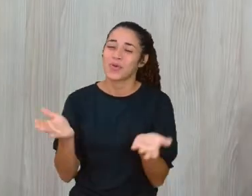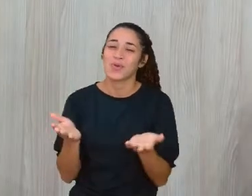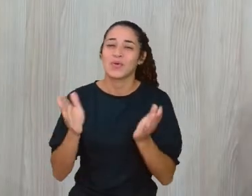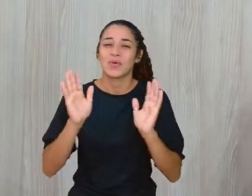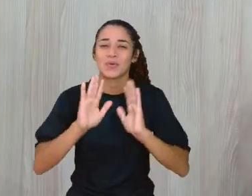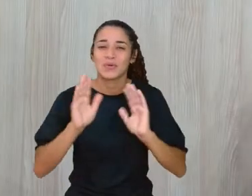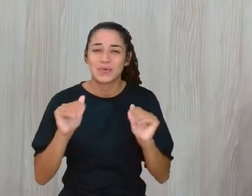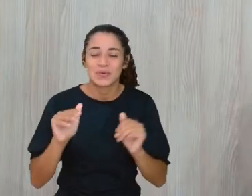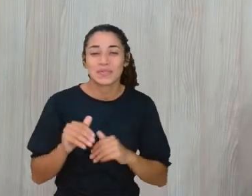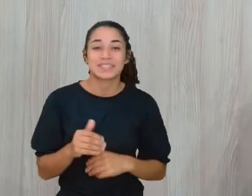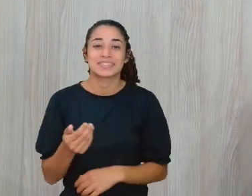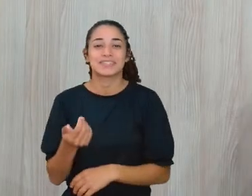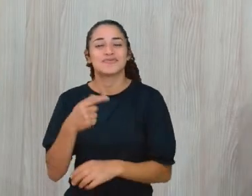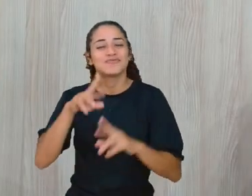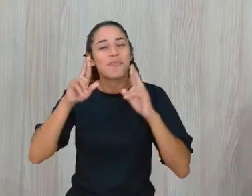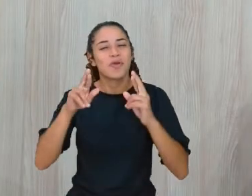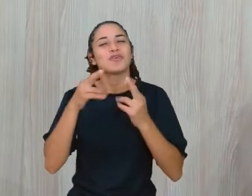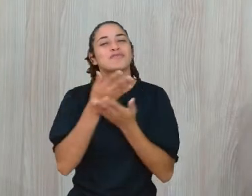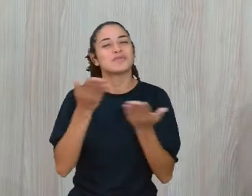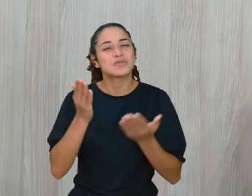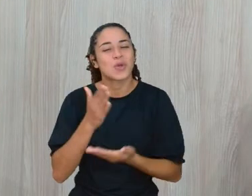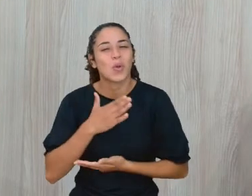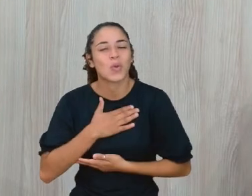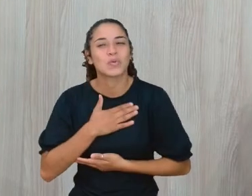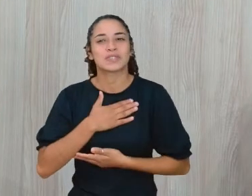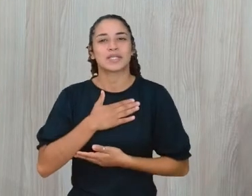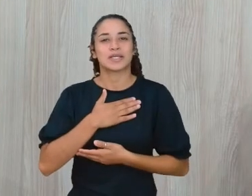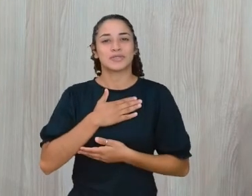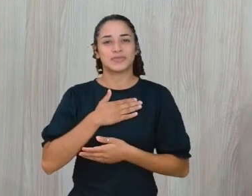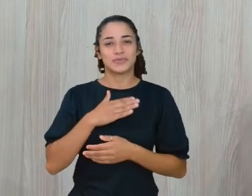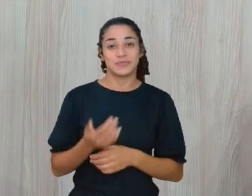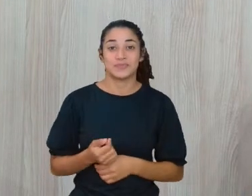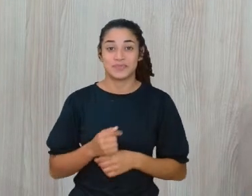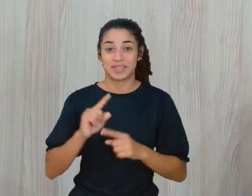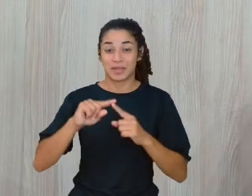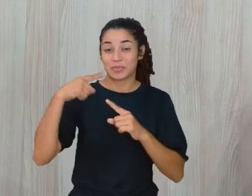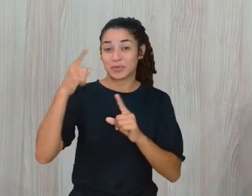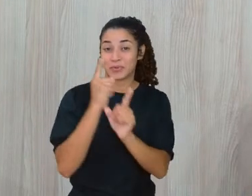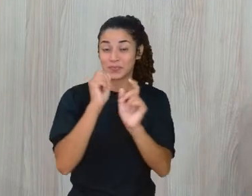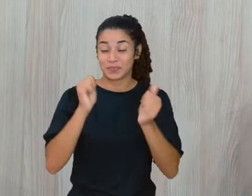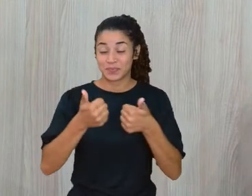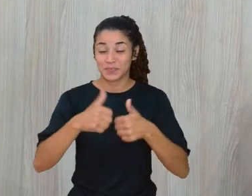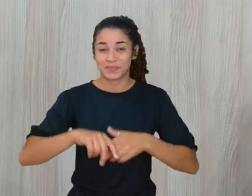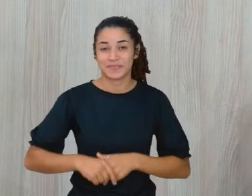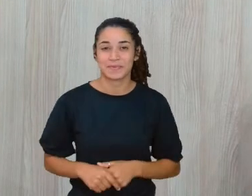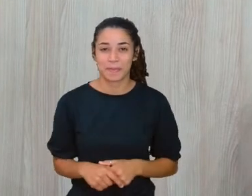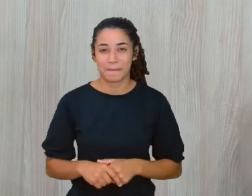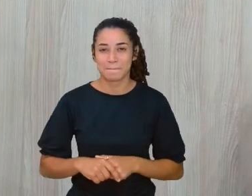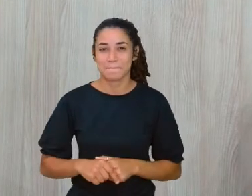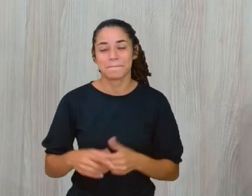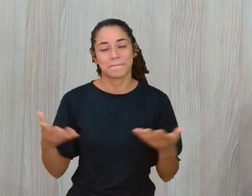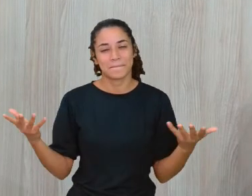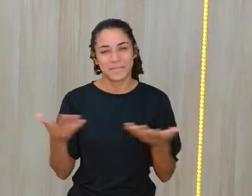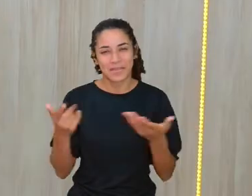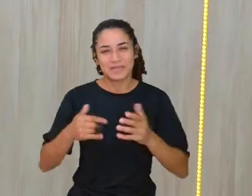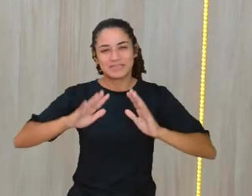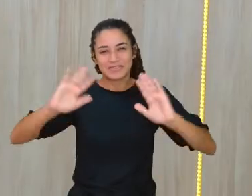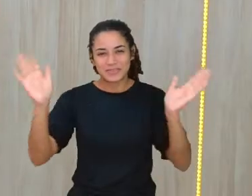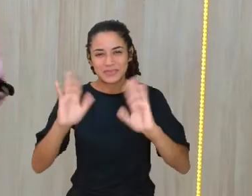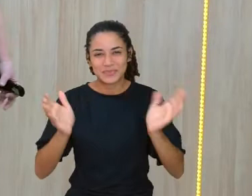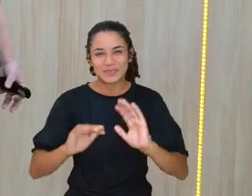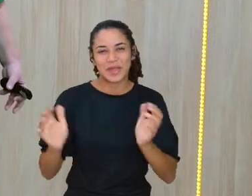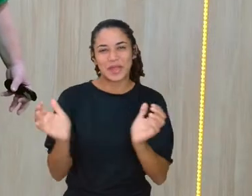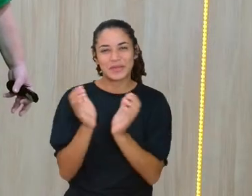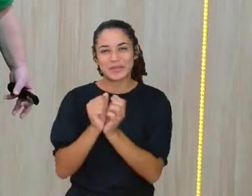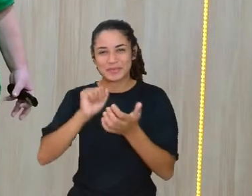7º ano, espero que tenham gostado. Fiquem todos com Deus e até a próxima. Eu agora vou me despedir da equipe